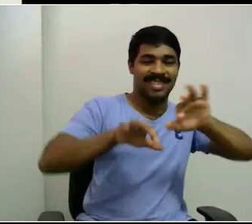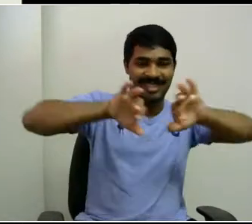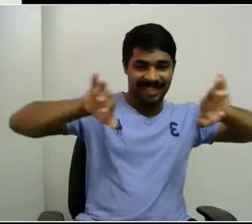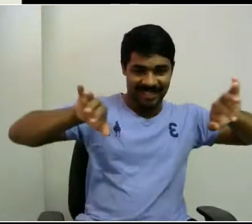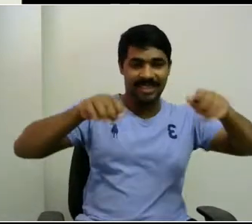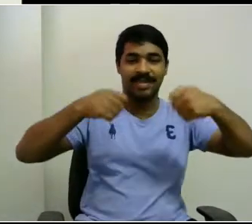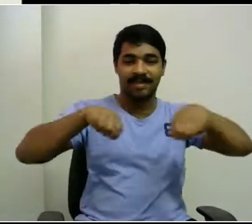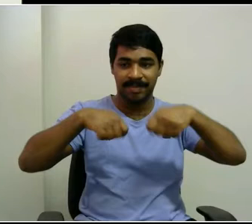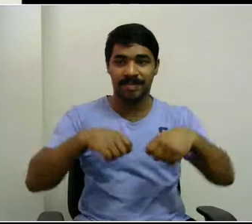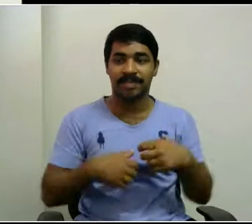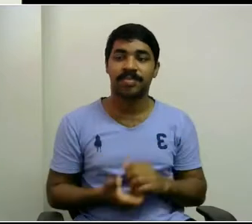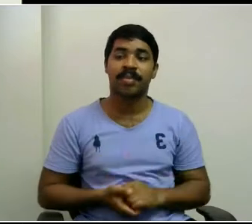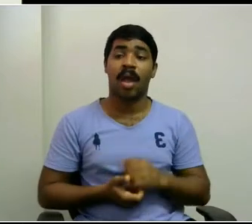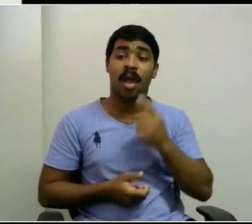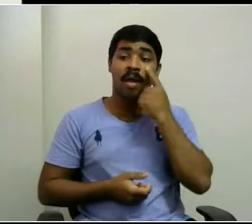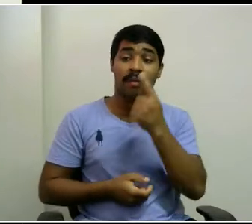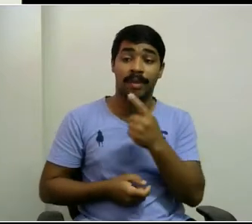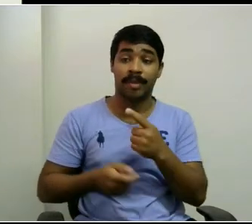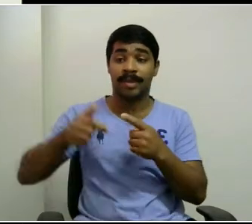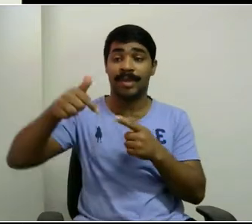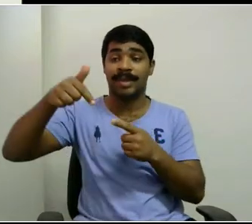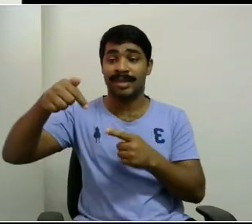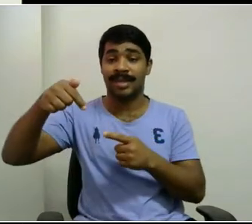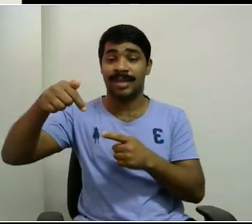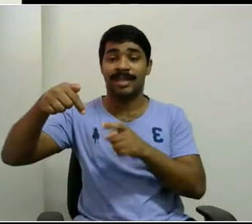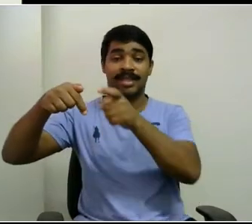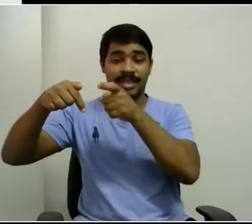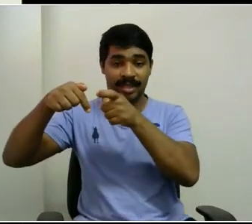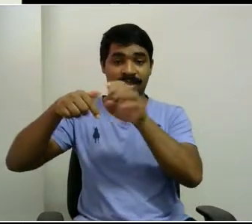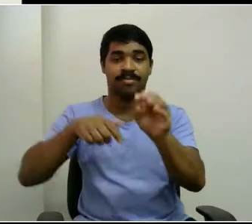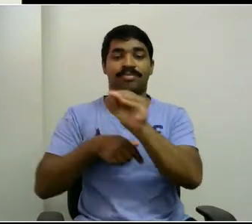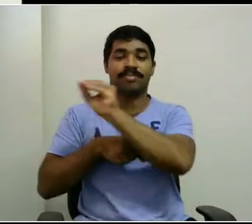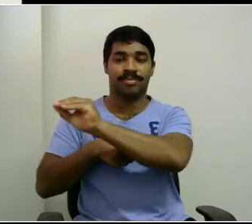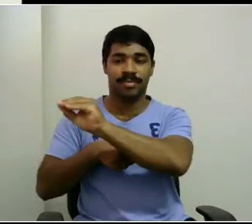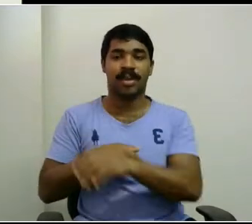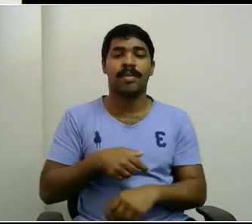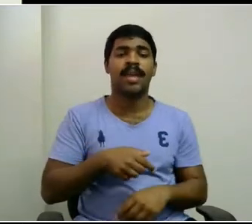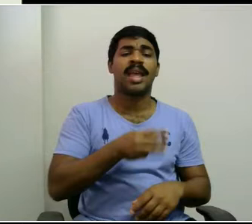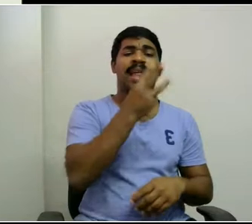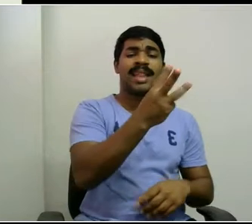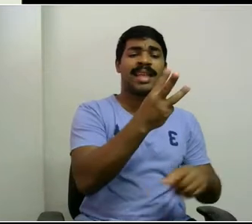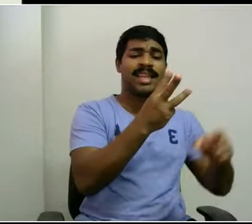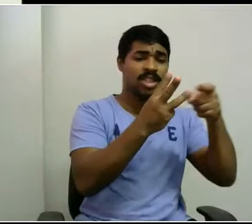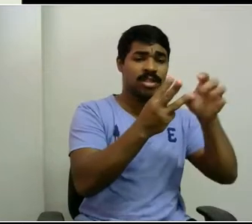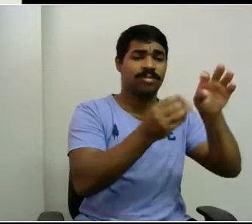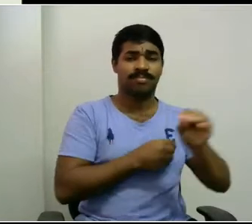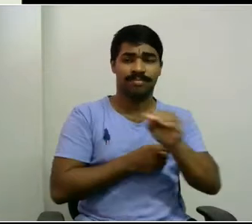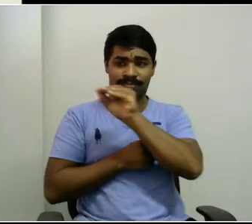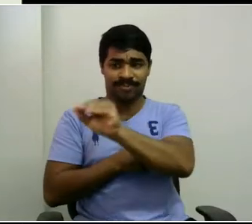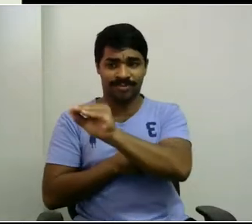manter o 7x, vai passar o 8 para esse lado, certo? E esse 3 tem que vir para esse lado aqui. Ó.